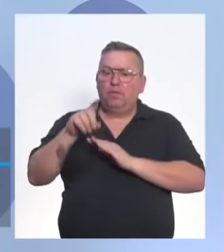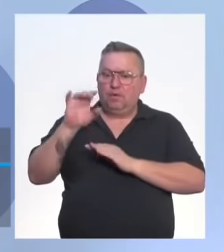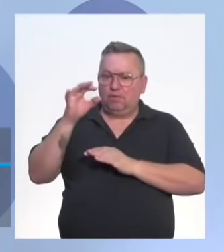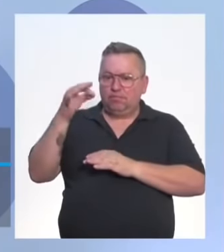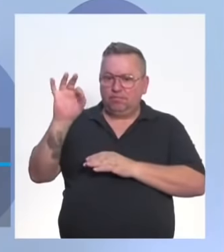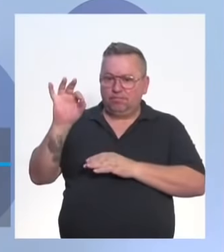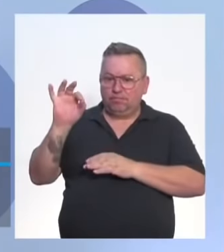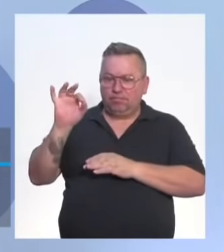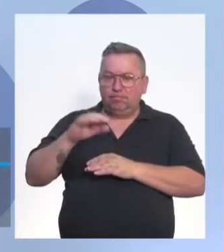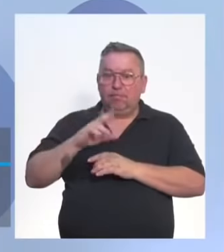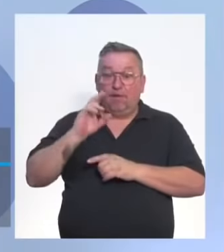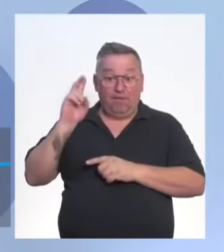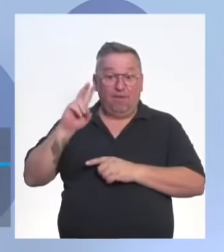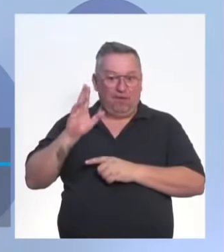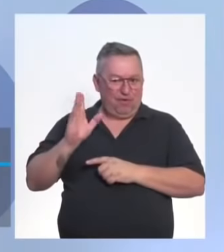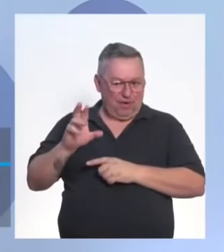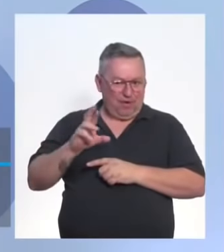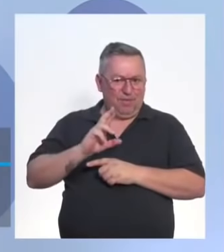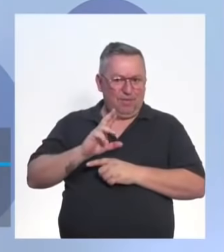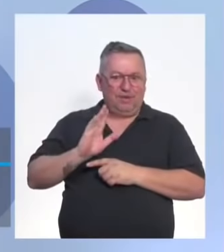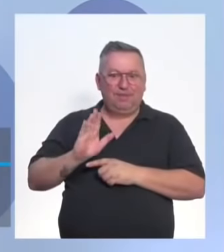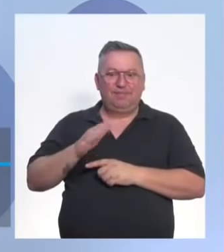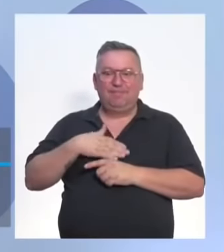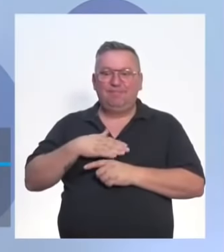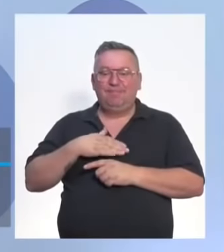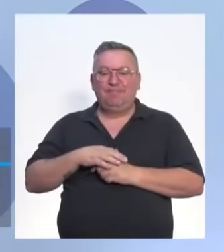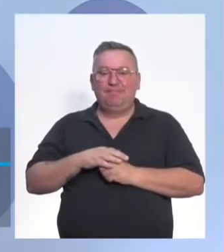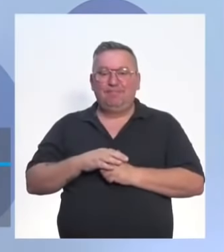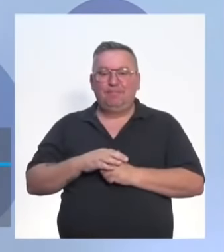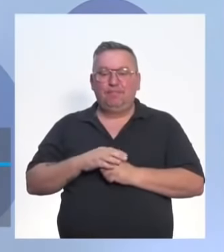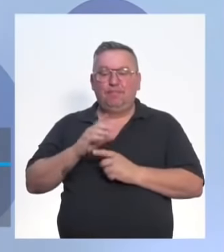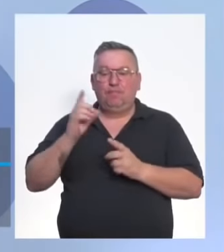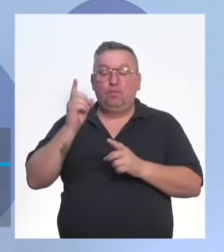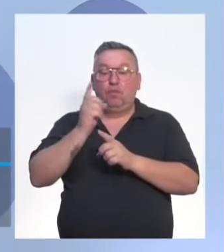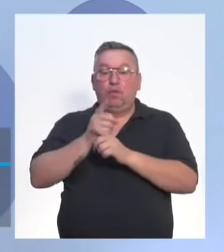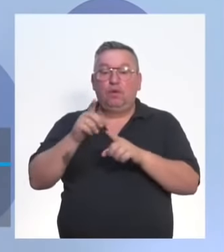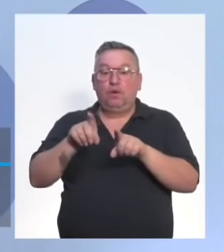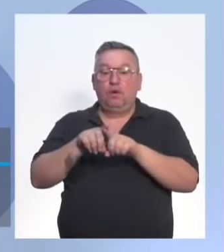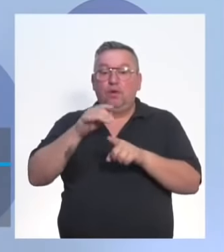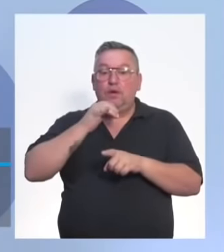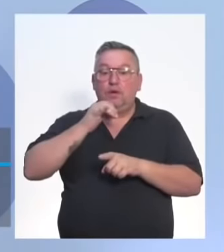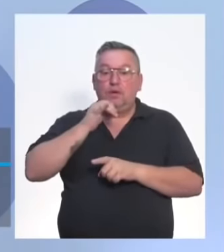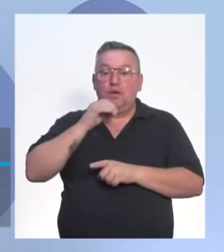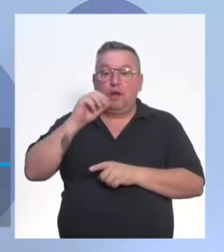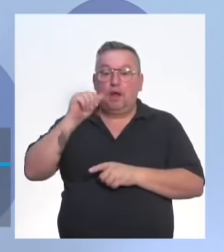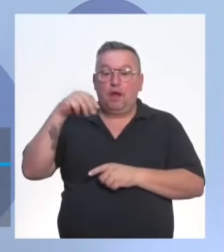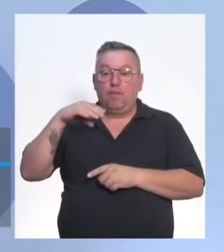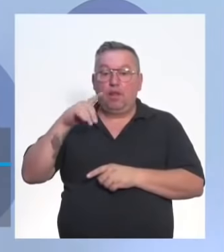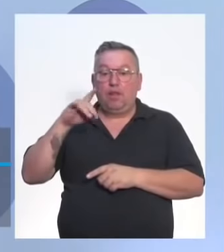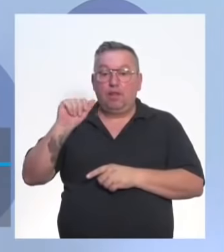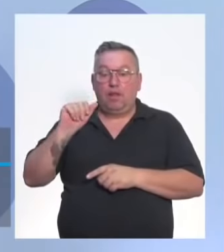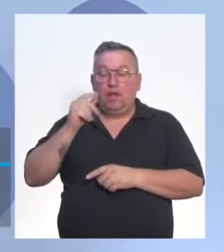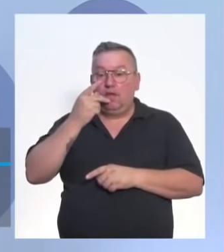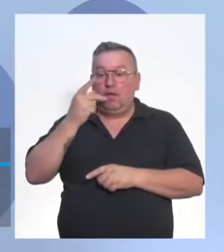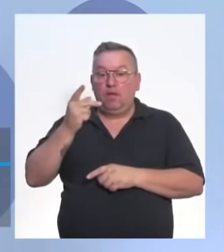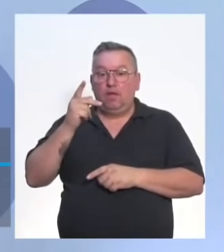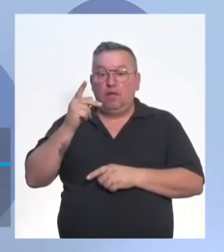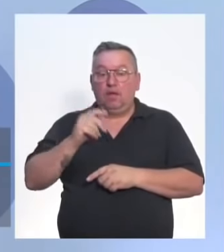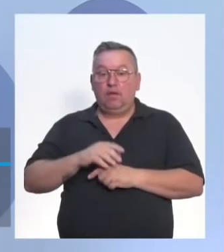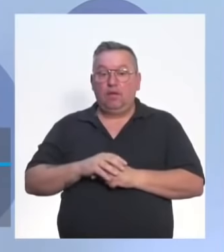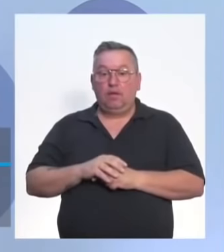acertou. Certo. Nós vamos ver já a resposta aqui. Encontrei também, por exemplo, a Amanda. A Amanda colocou assim,